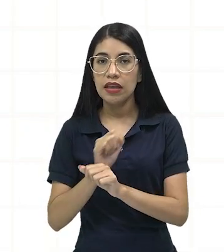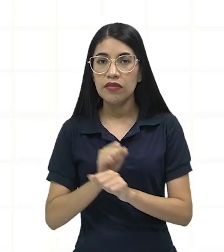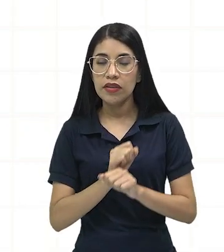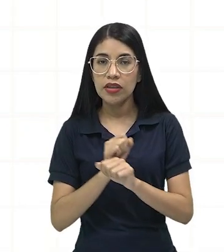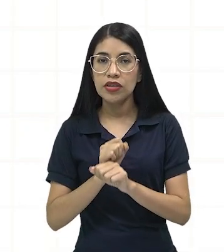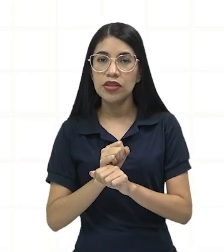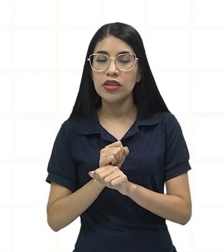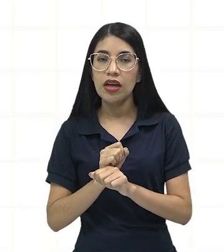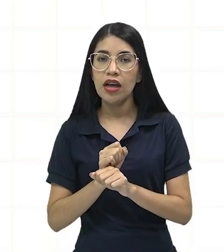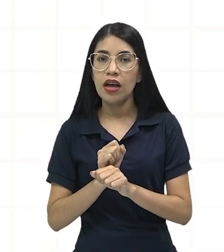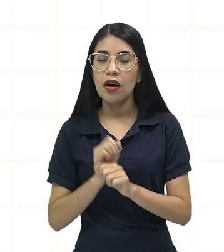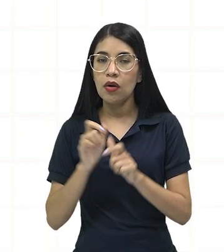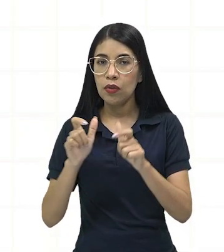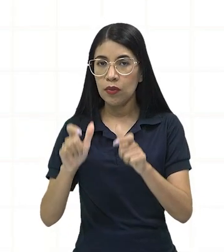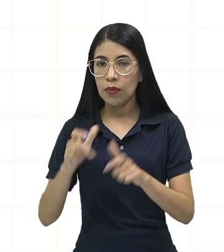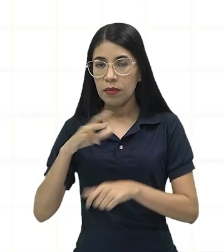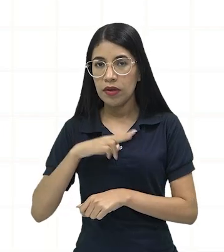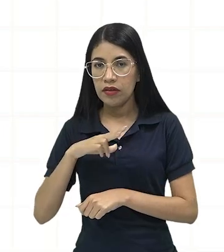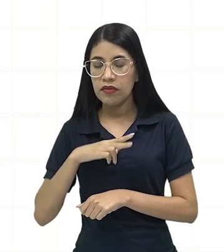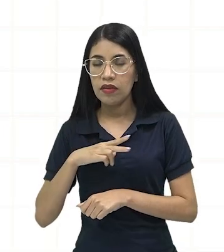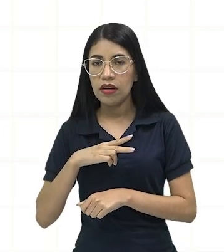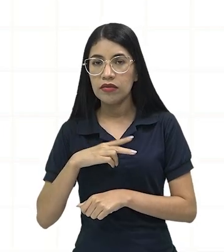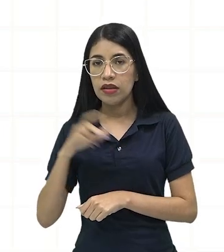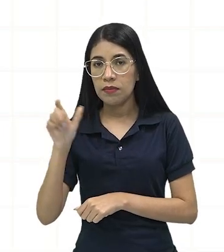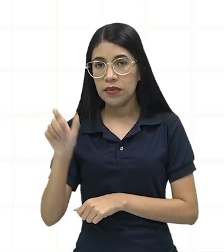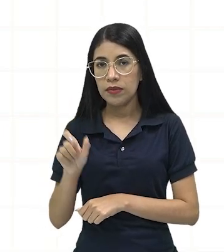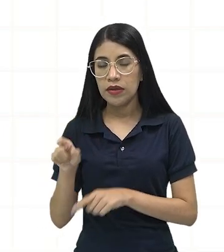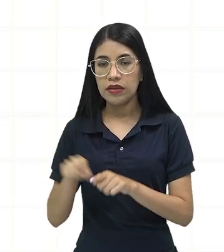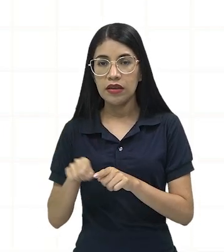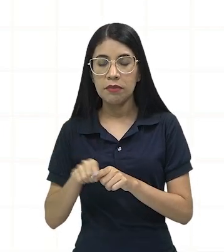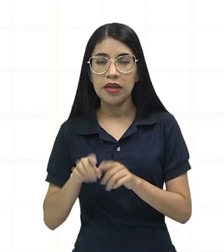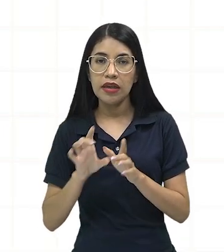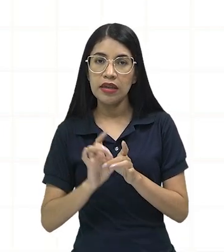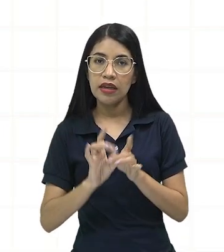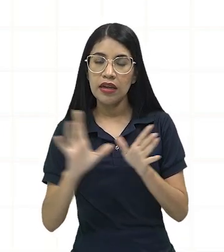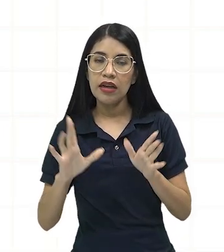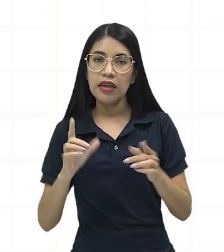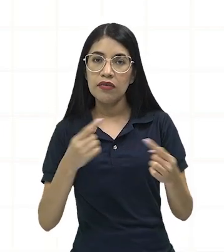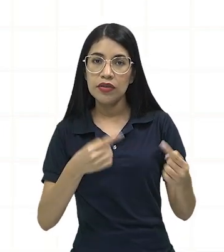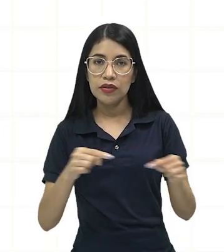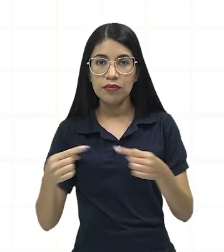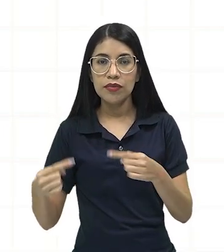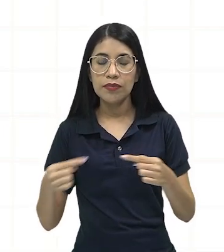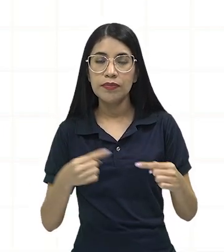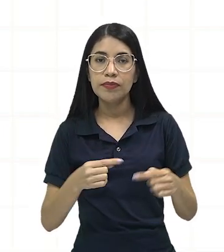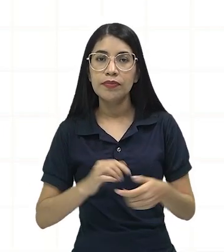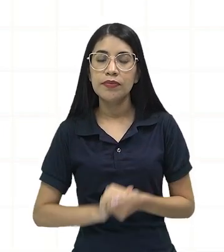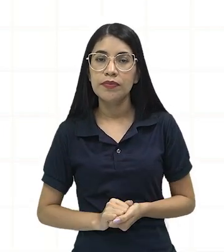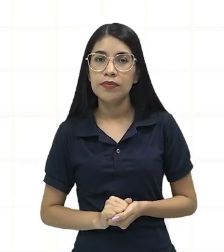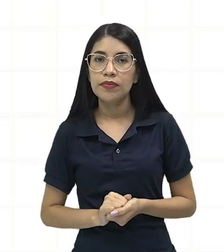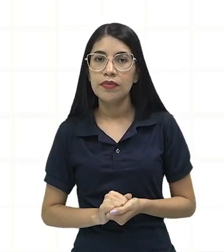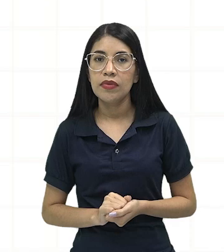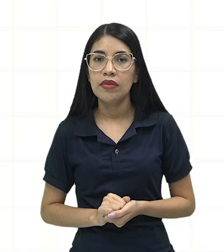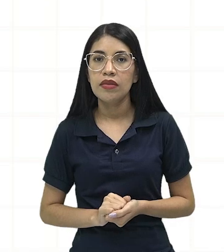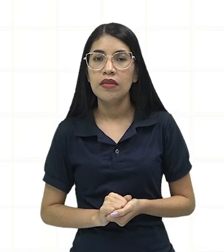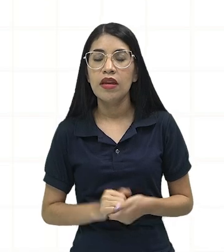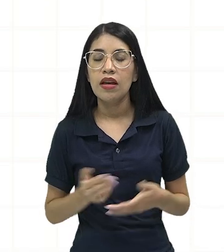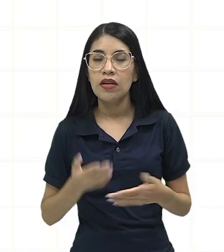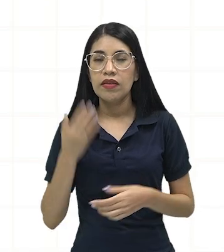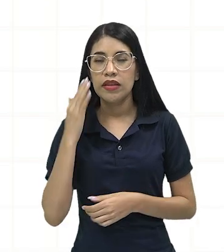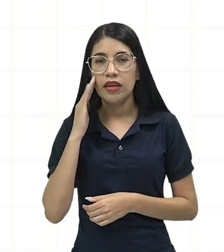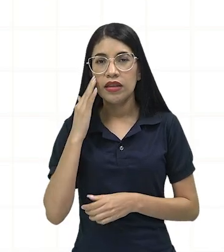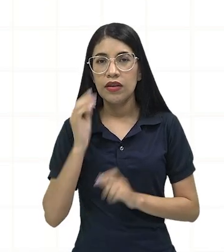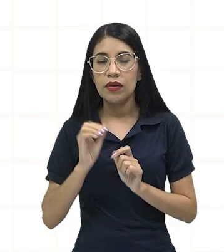propriedade privada e a livre concorrência, tá bom? Então vamos entender um pouquinho mais a ideia